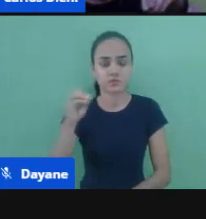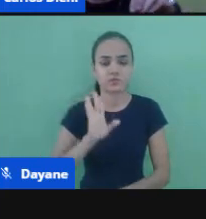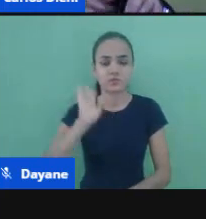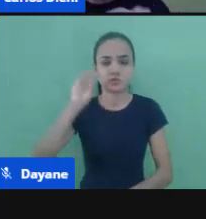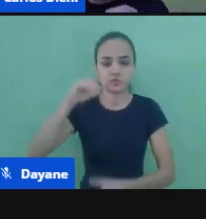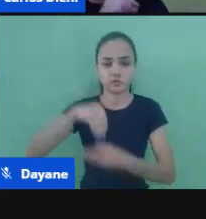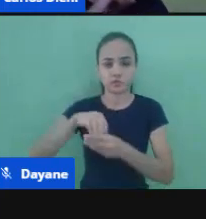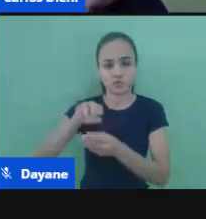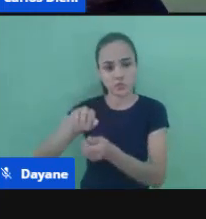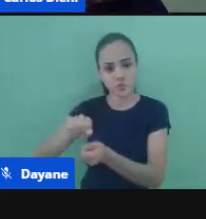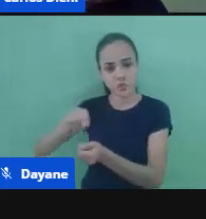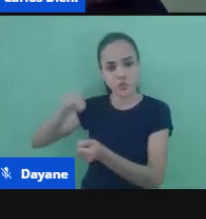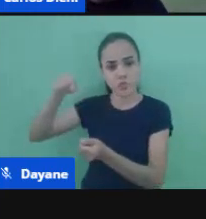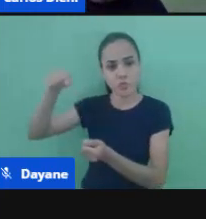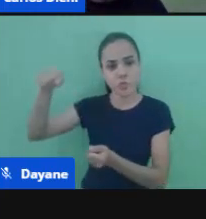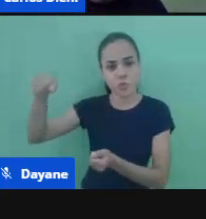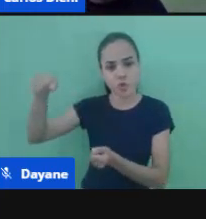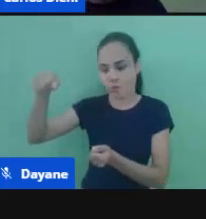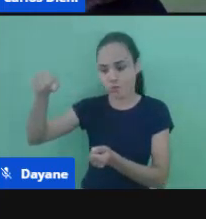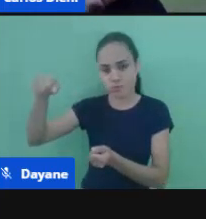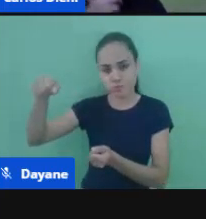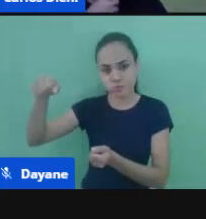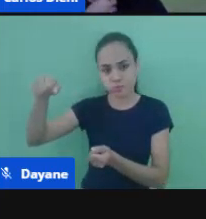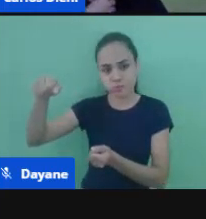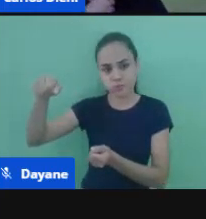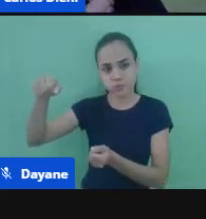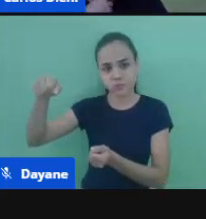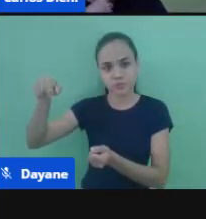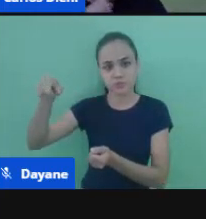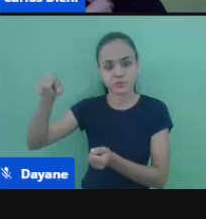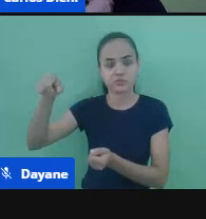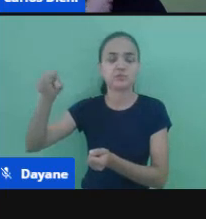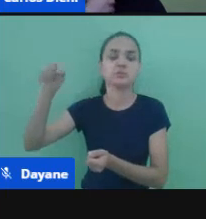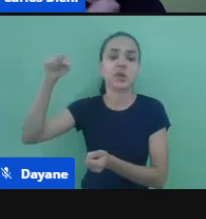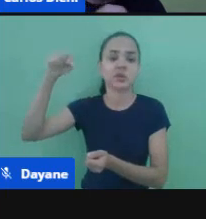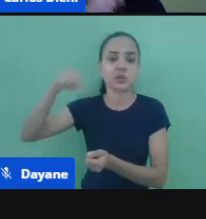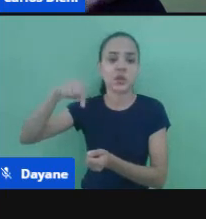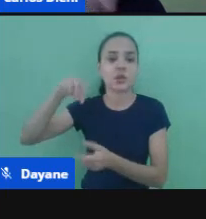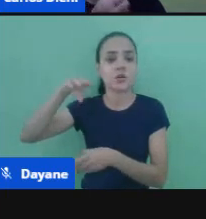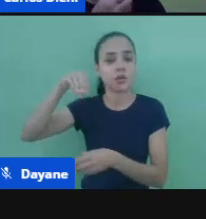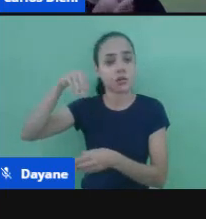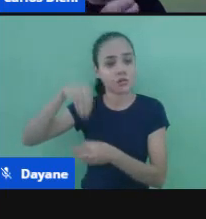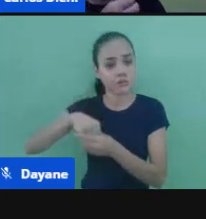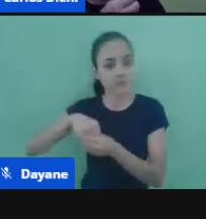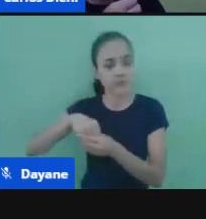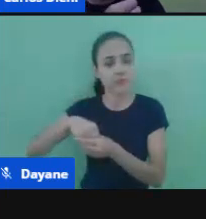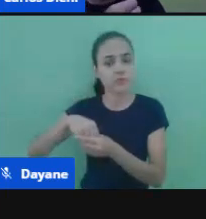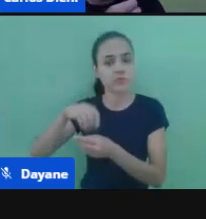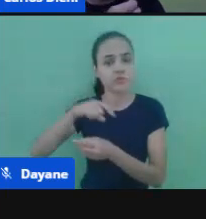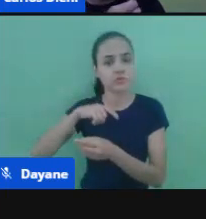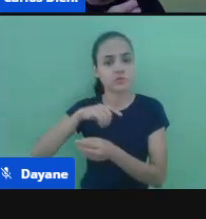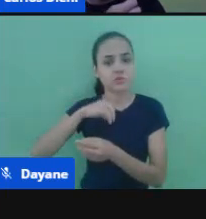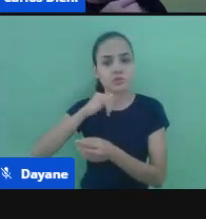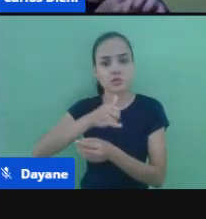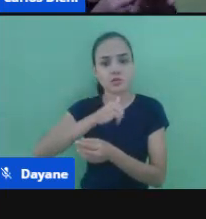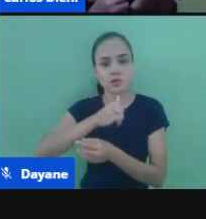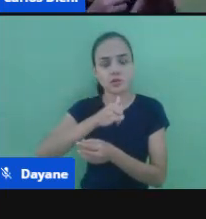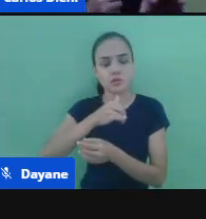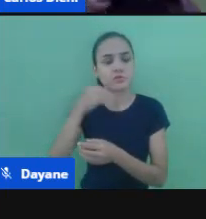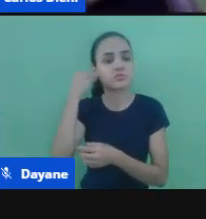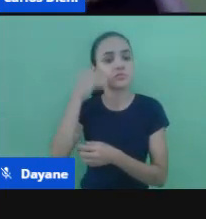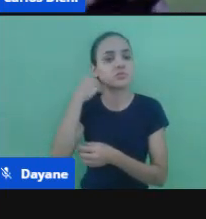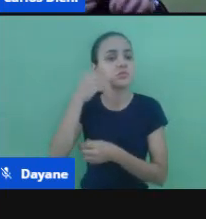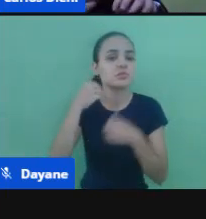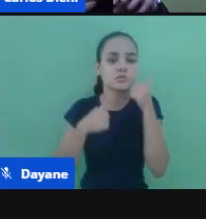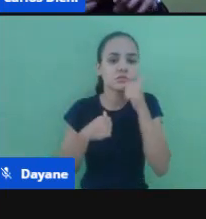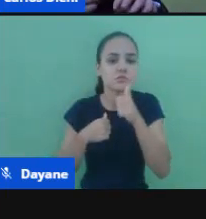Bayomi. E ela coloca a narração da experiência da própria Sheila em cima da história, para